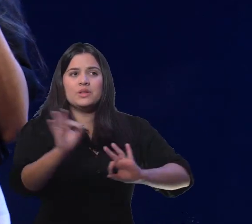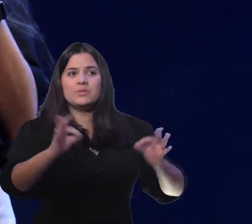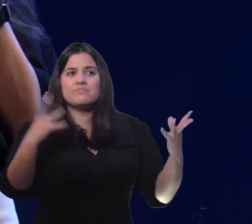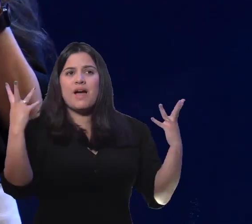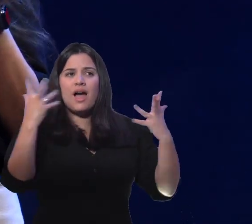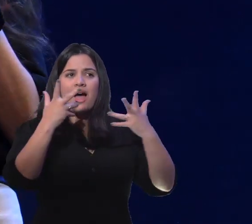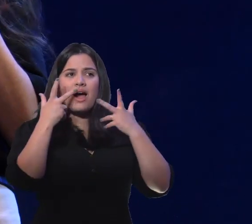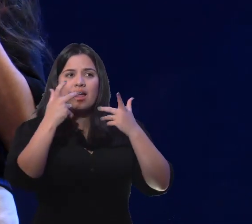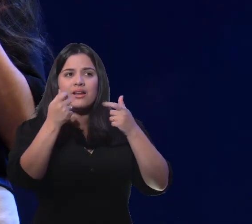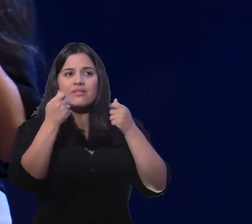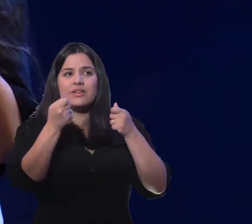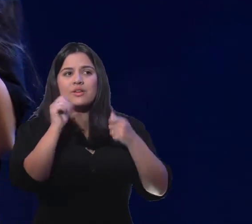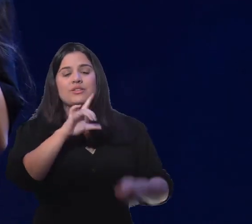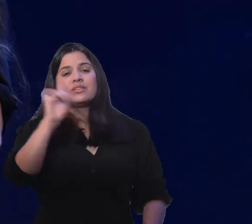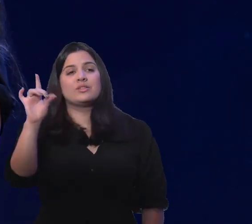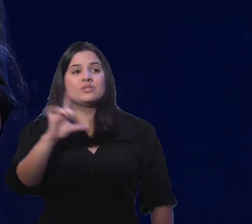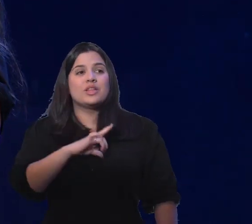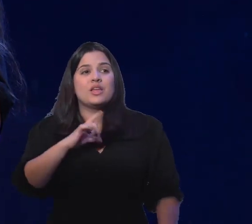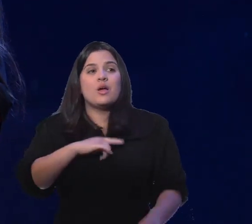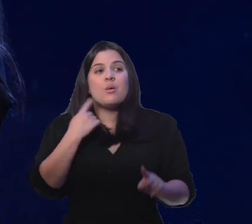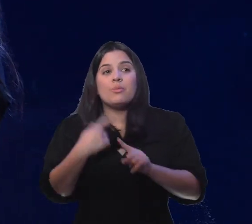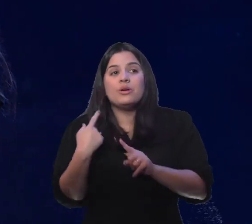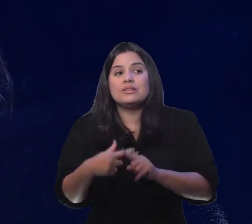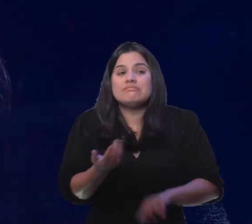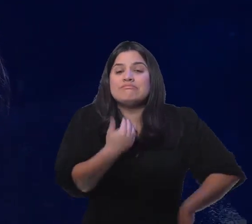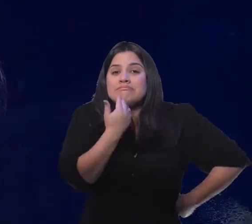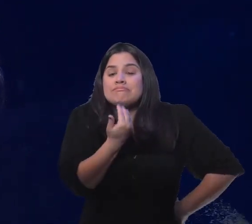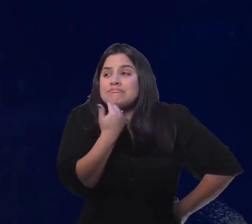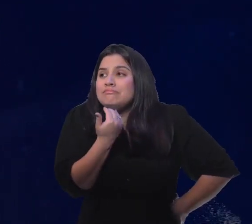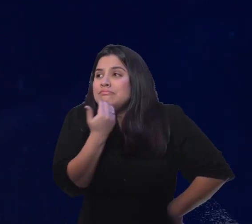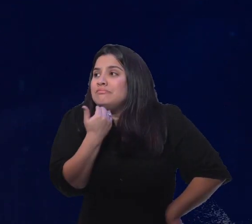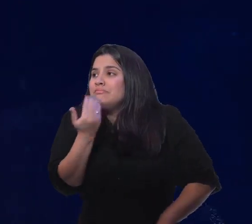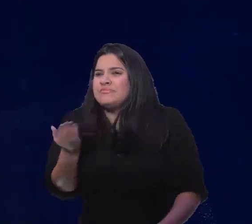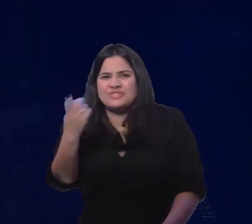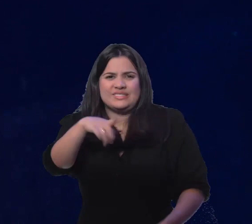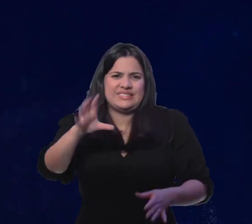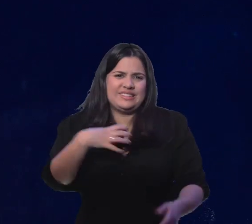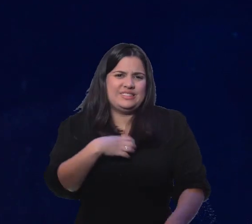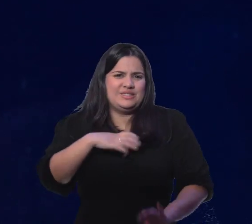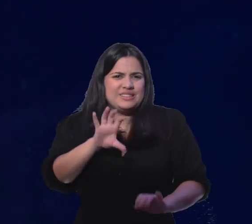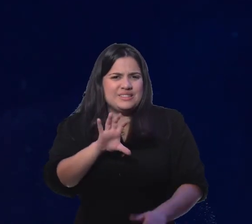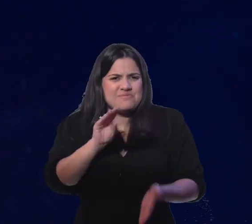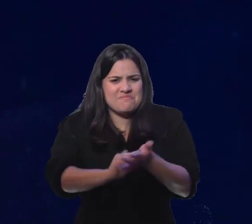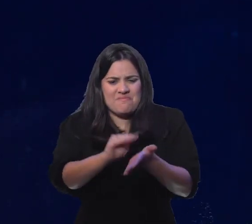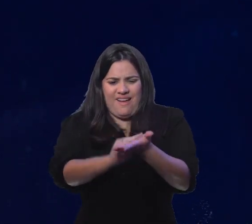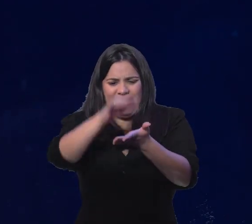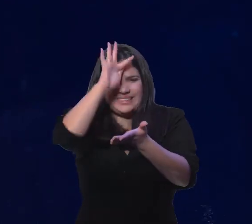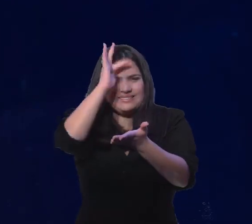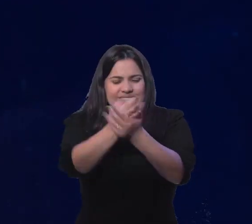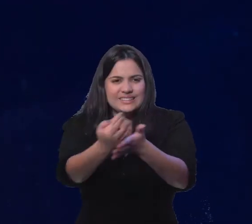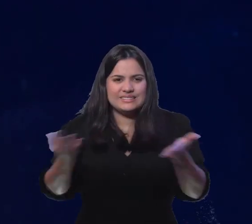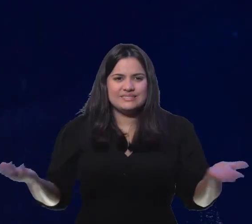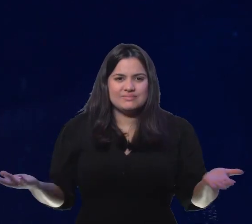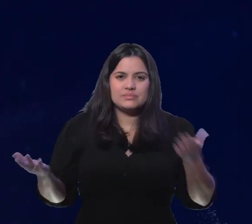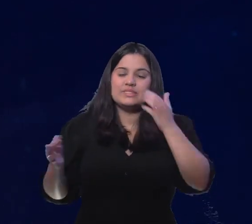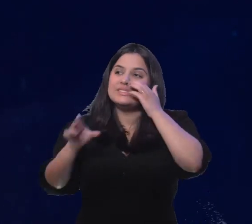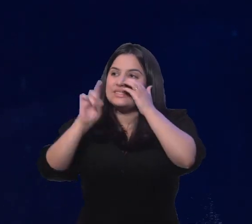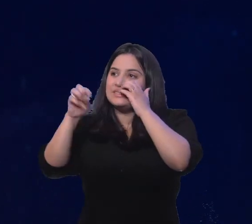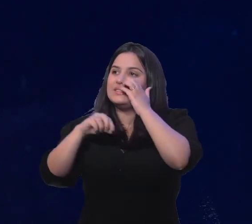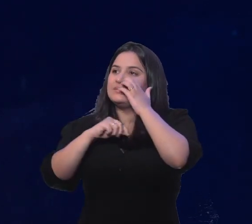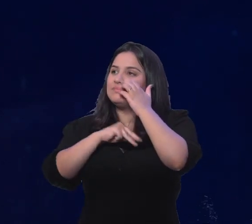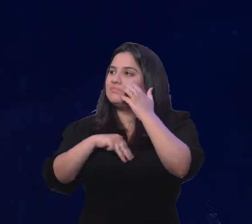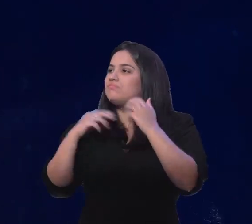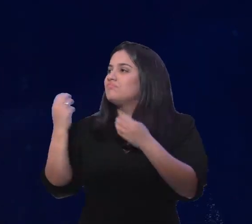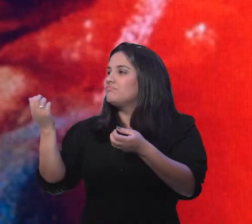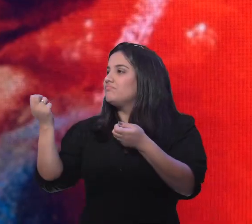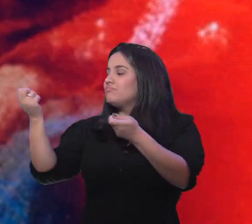nós, porque a gente não consegue crer que Ele pode fazer isso. Alguém já sentiu assim? Deus tem ministrado muito isso no meu